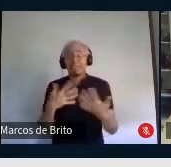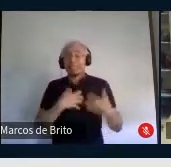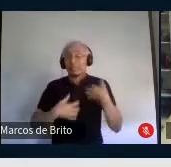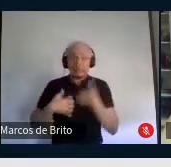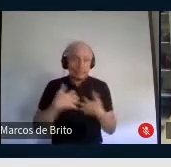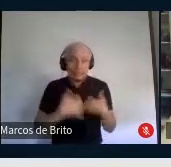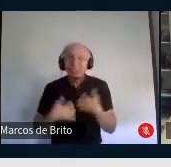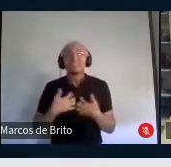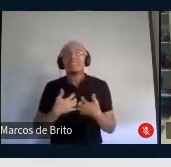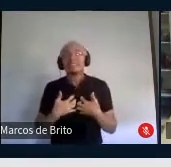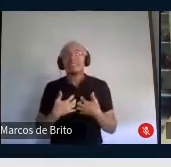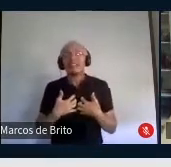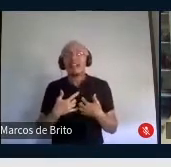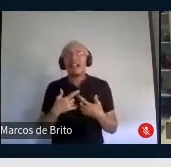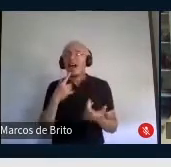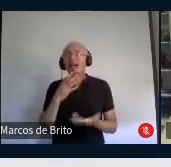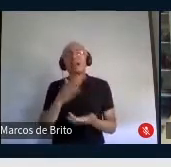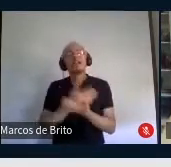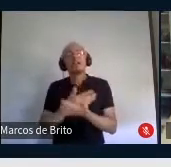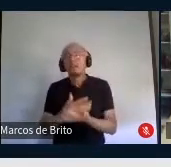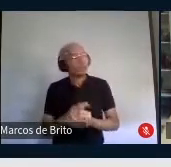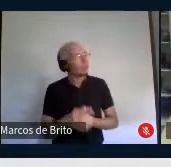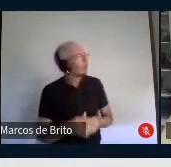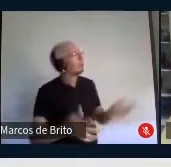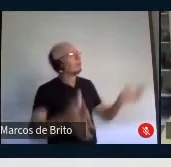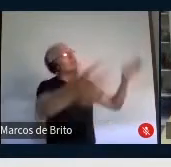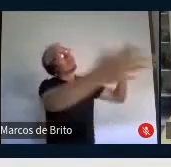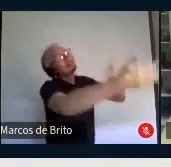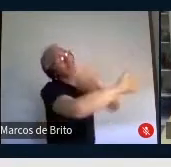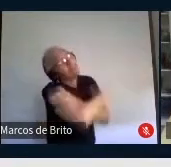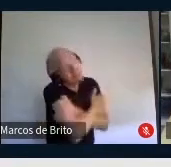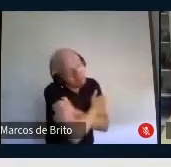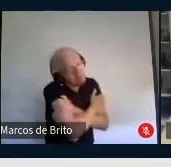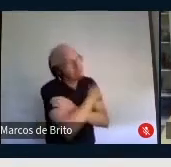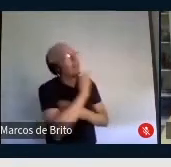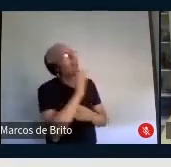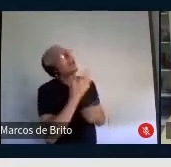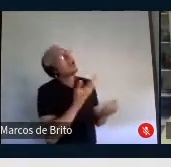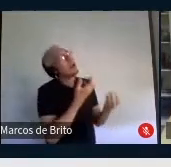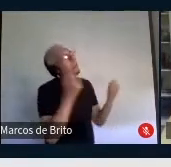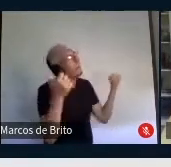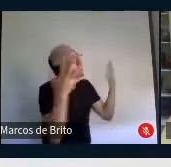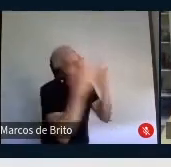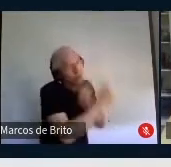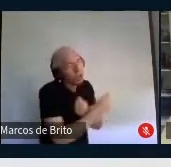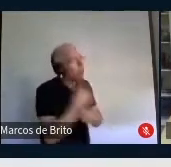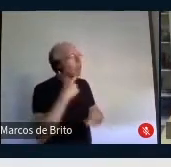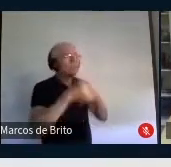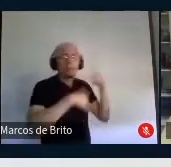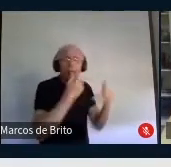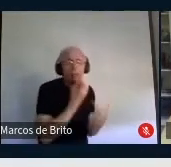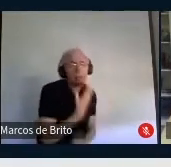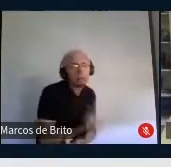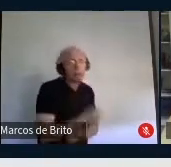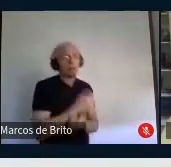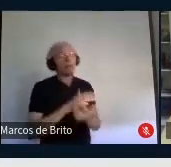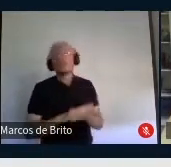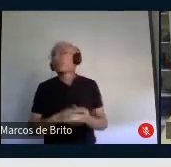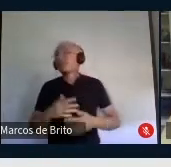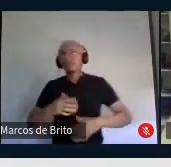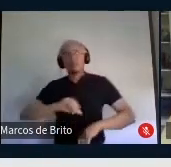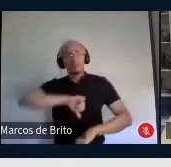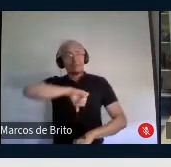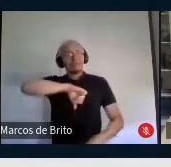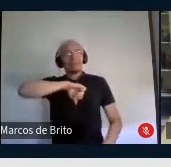angustiada. E logo no começo da orientação, ela já me abraçava e me elogiava e já falava que meu trabalho estava ficando bom. E aquilo me dava uma autoestima,